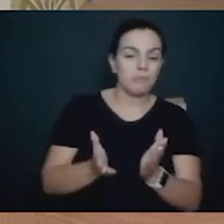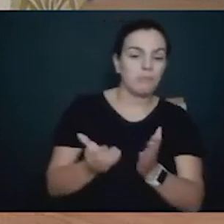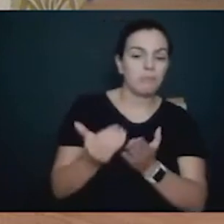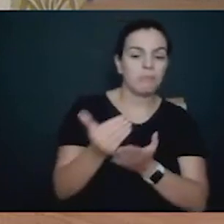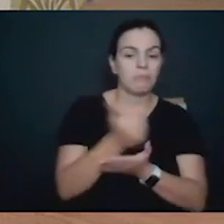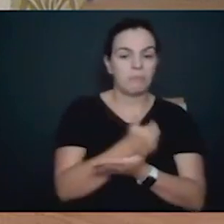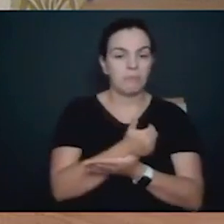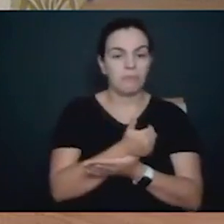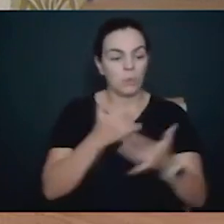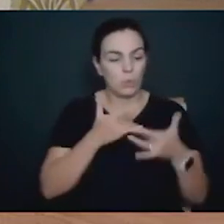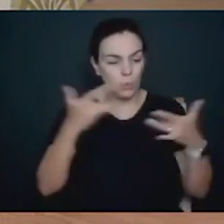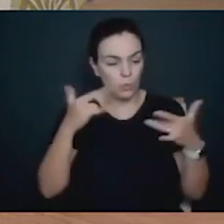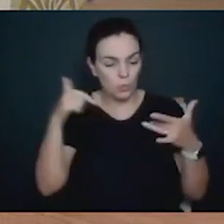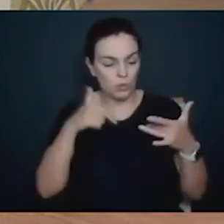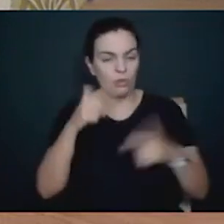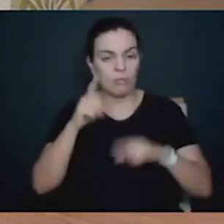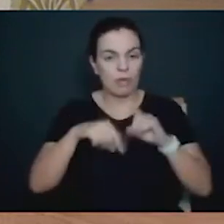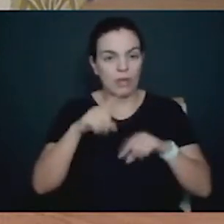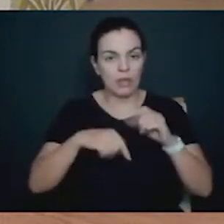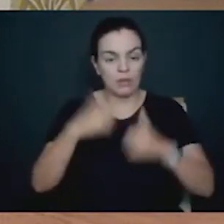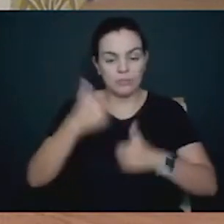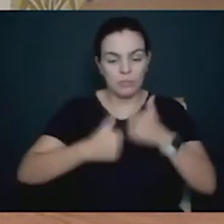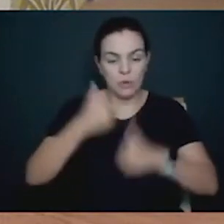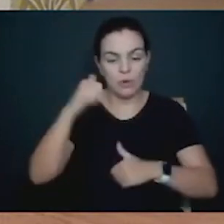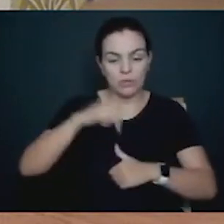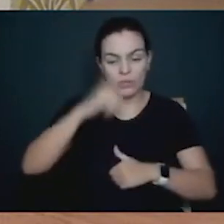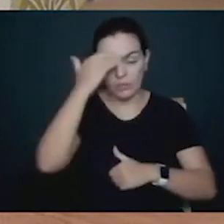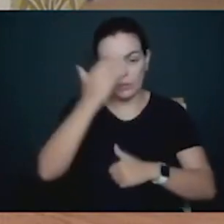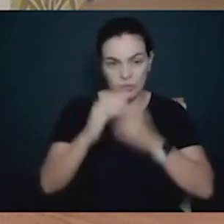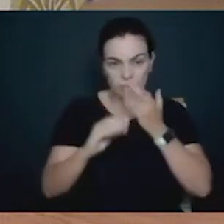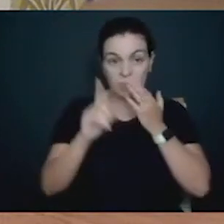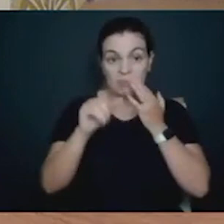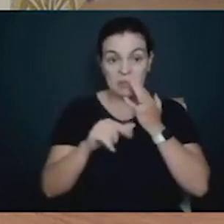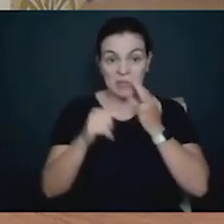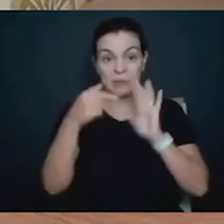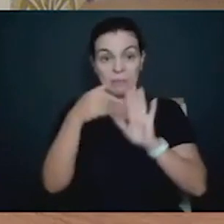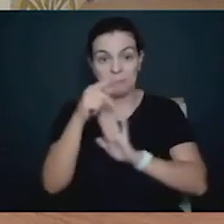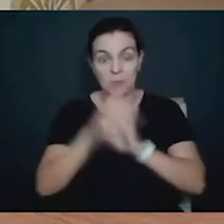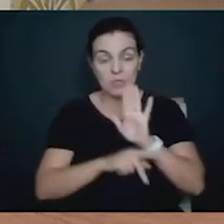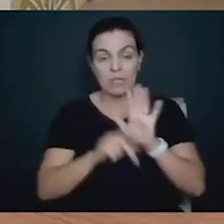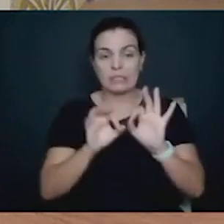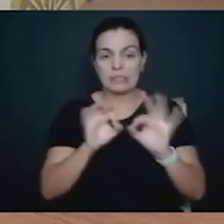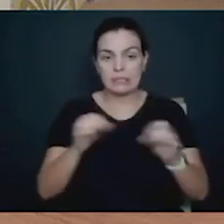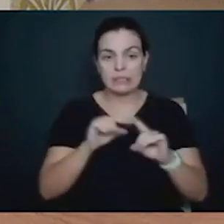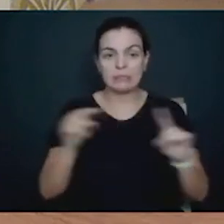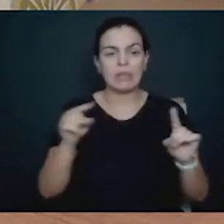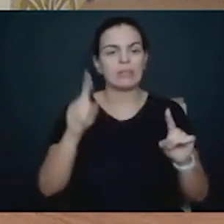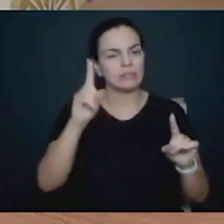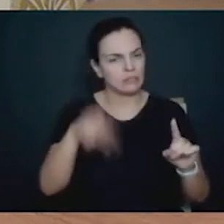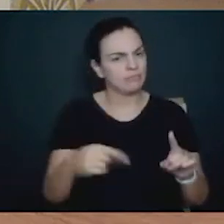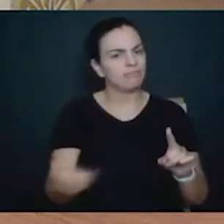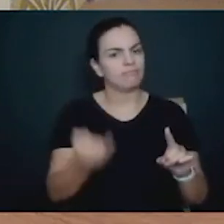no município de Curitiba. Um projeto relativamente simples, porém bastante importante. Na nossa premissa de